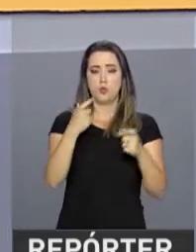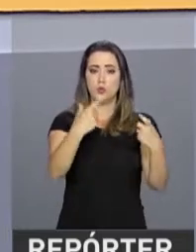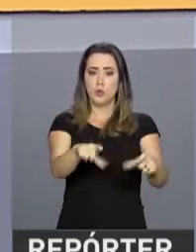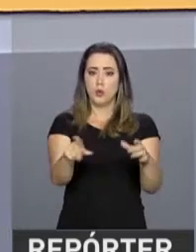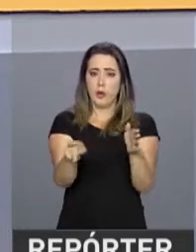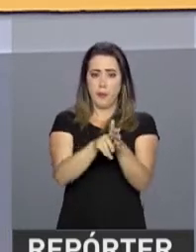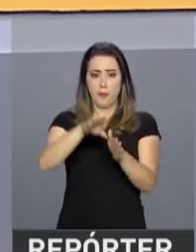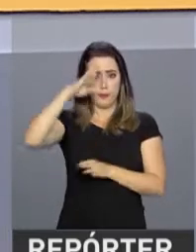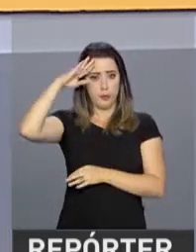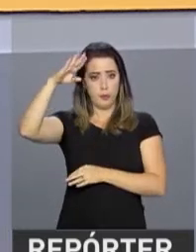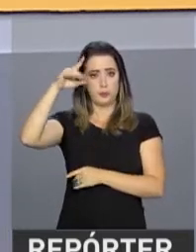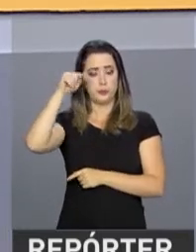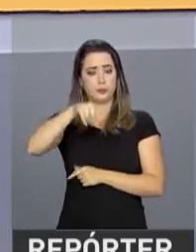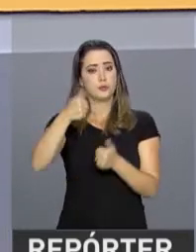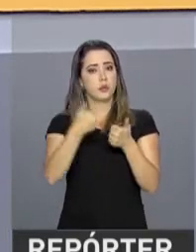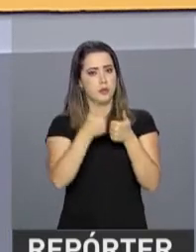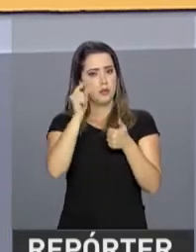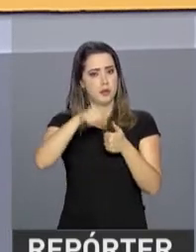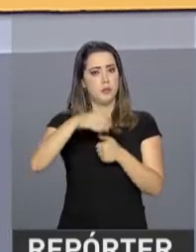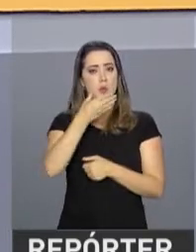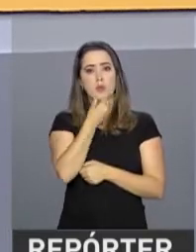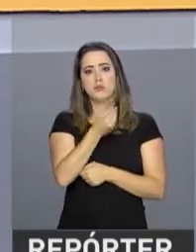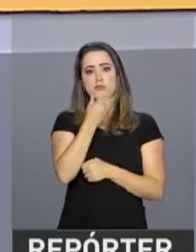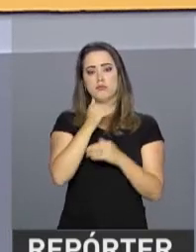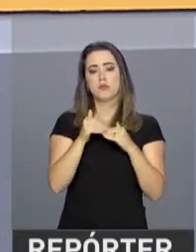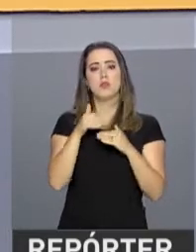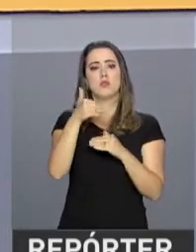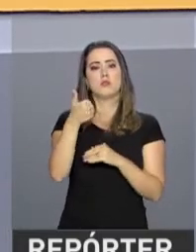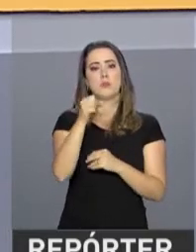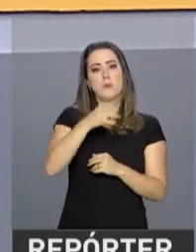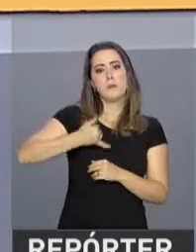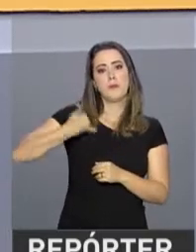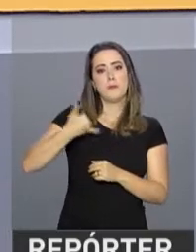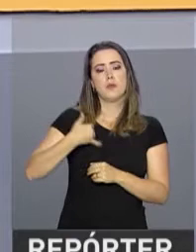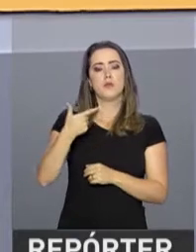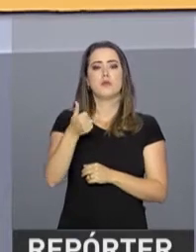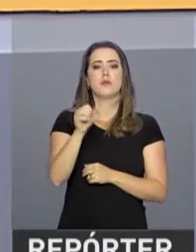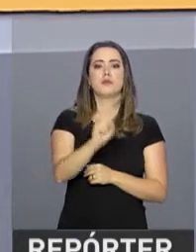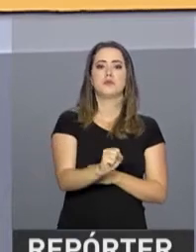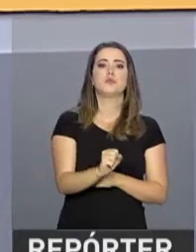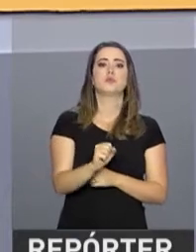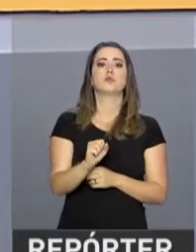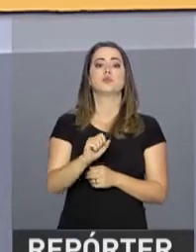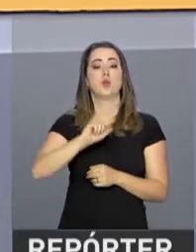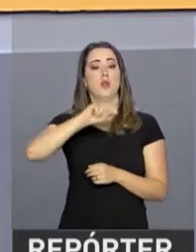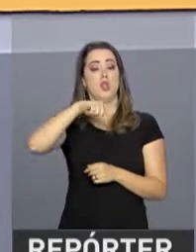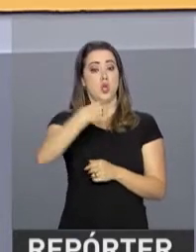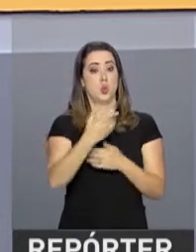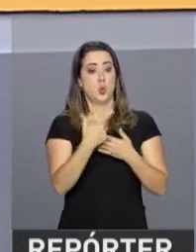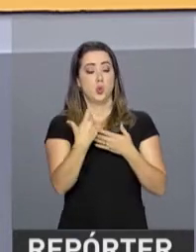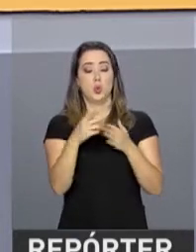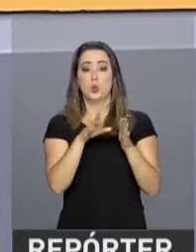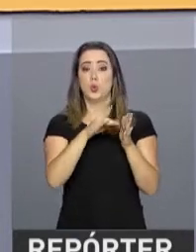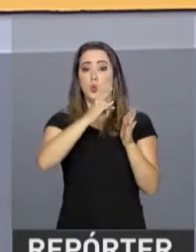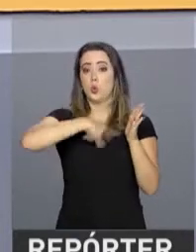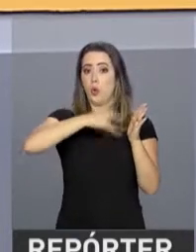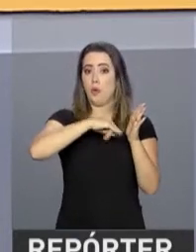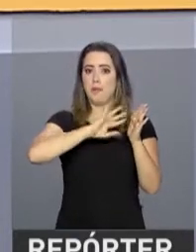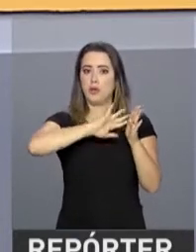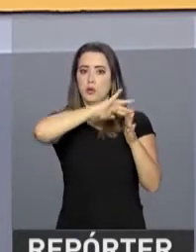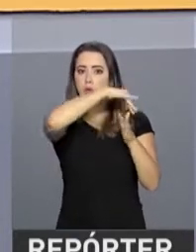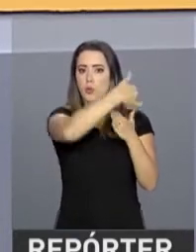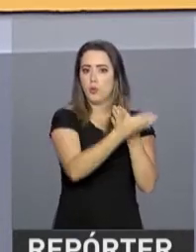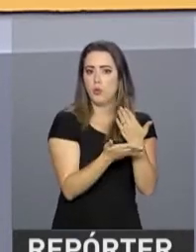militar mais próxima é obrigatória para homens que completam 18 anos em 2018 no verso desse documento ou